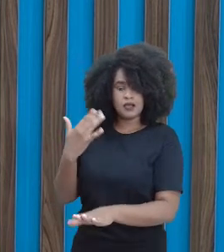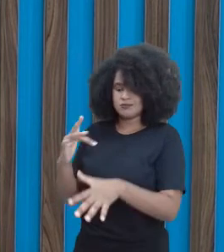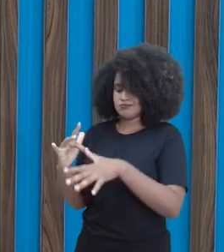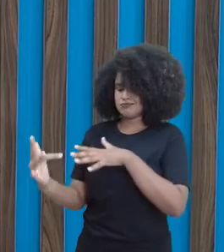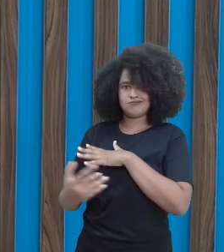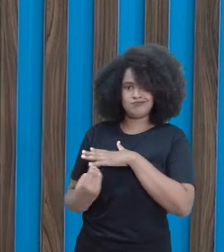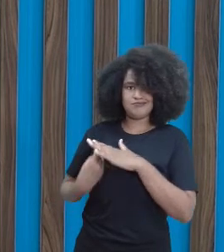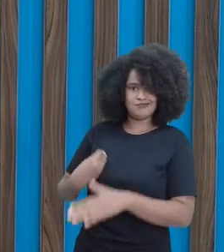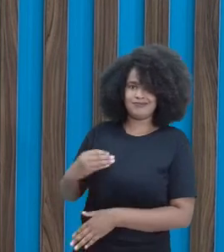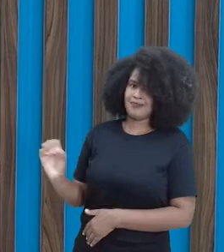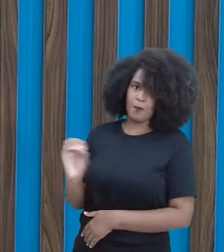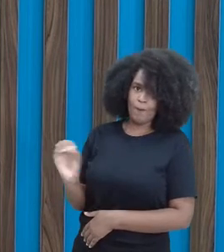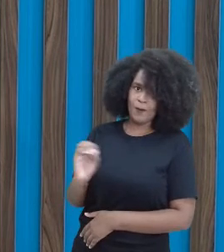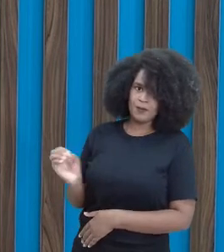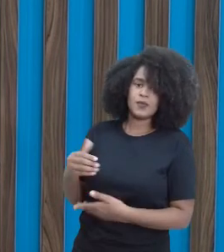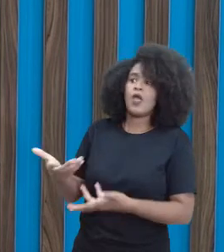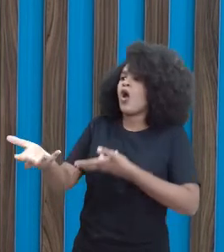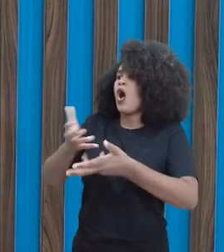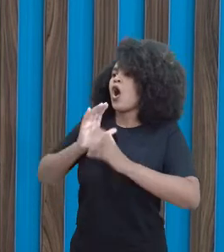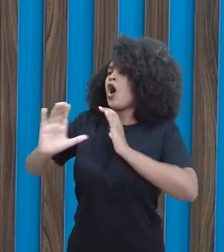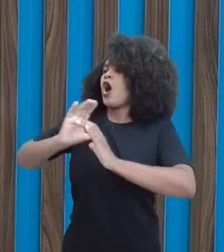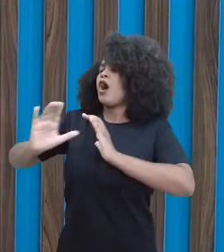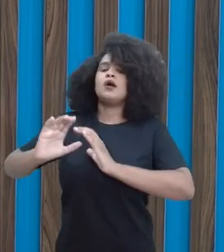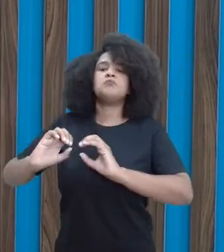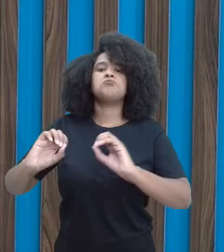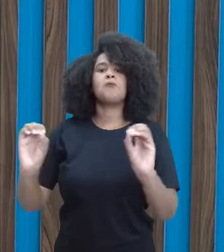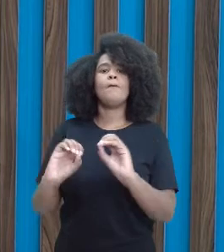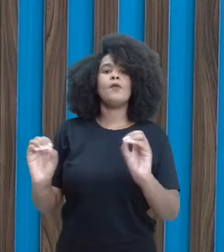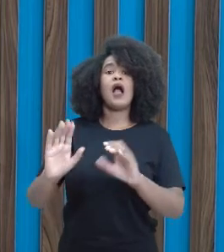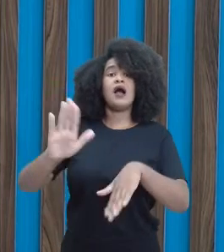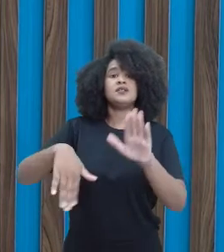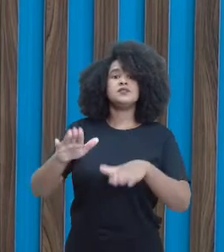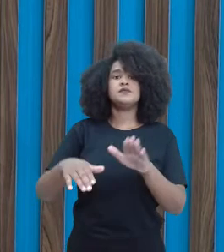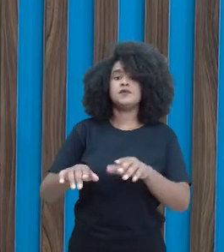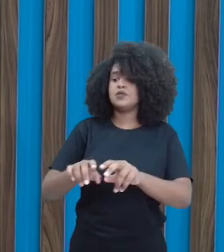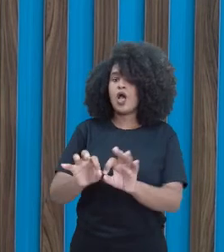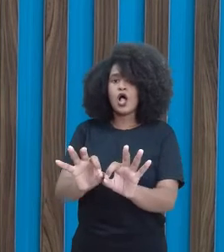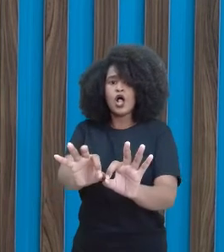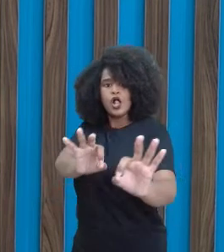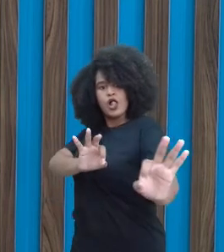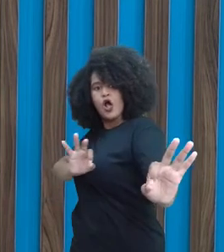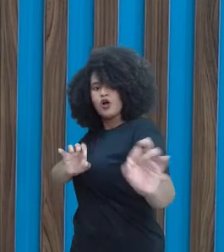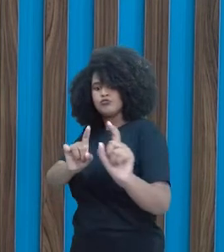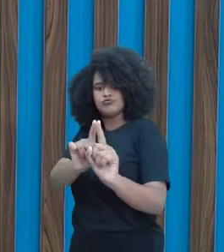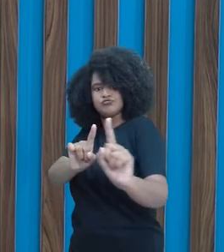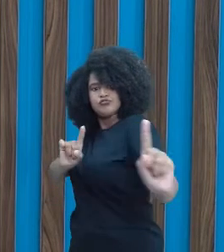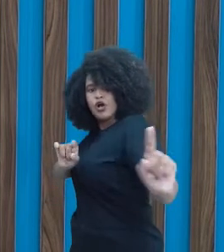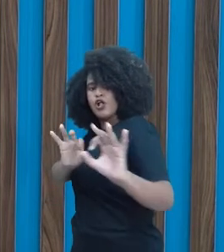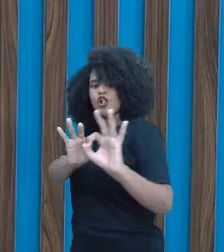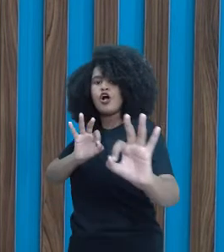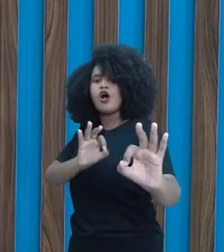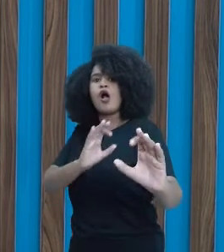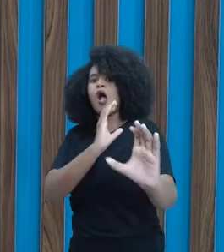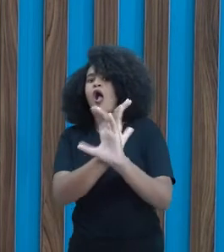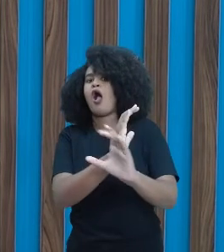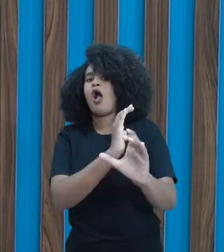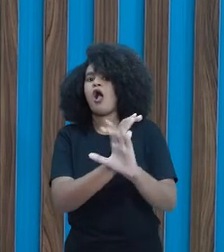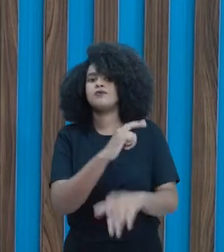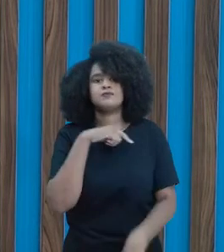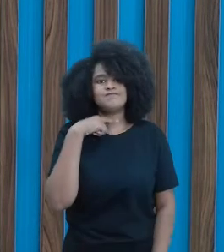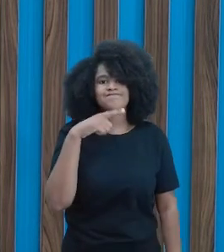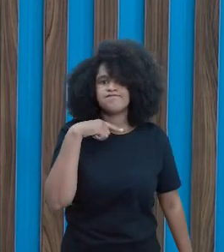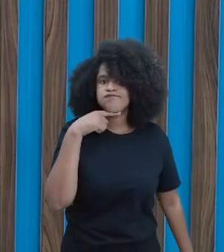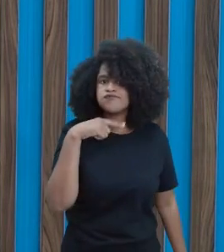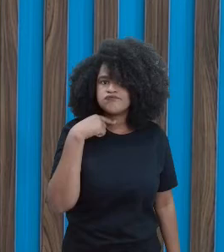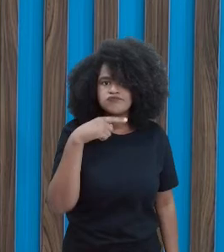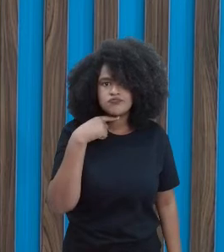sociais, então eles não tinham como se comunicar, às vezes estavam em ambientes muito distantes e um não tinha acesso